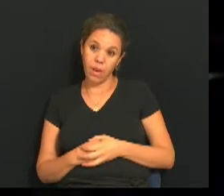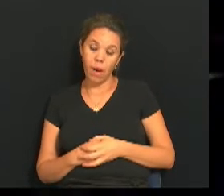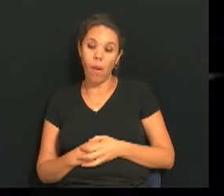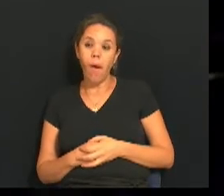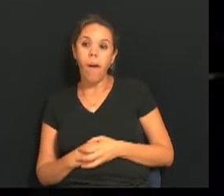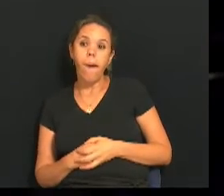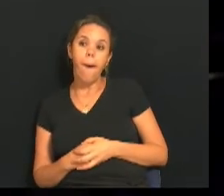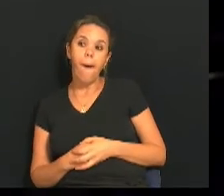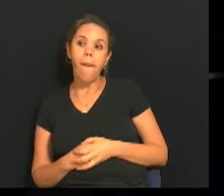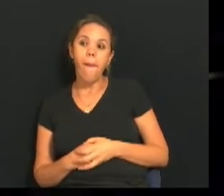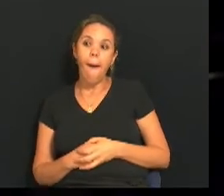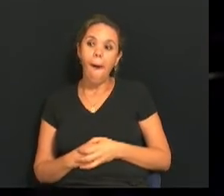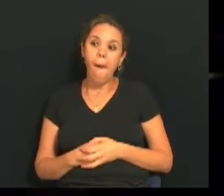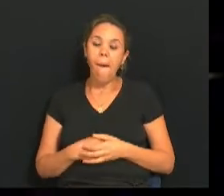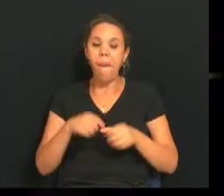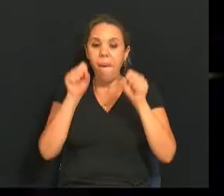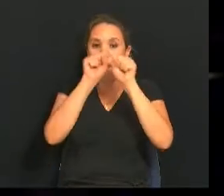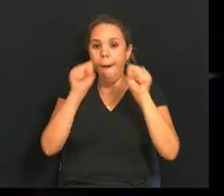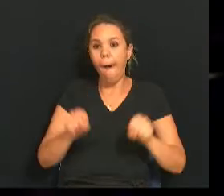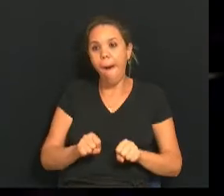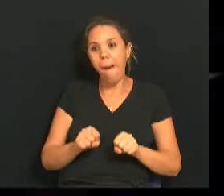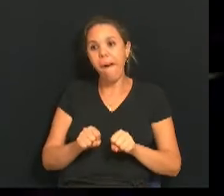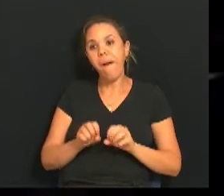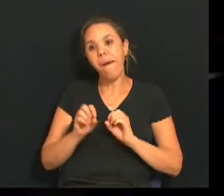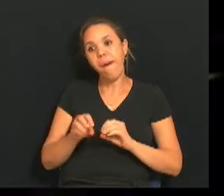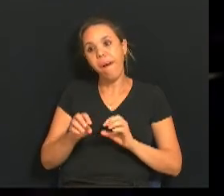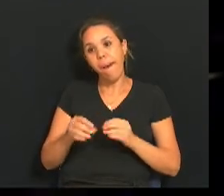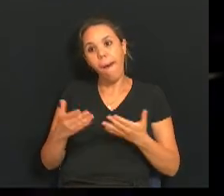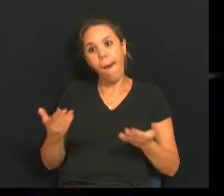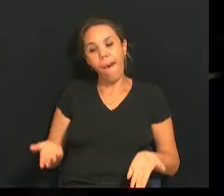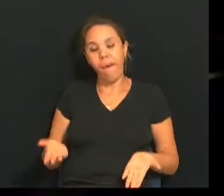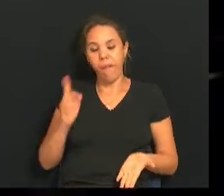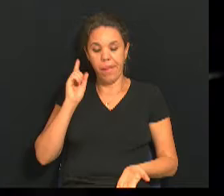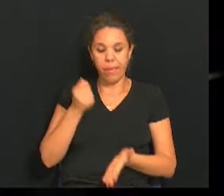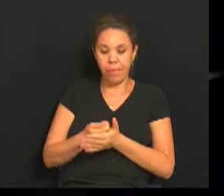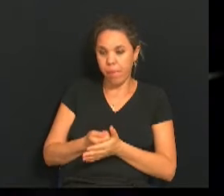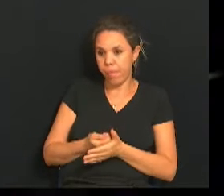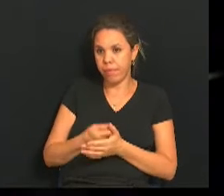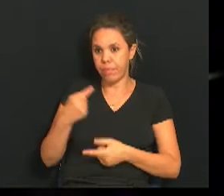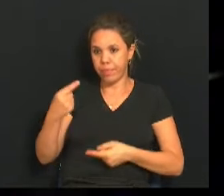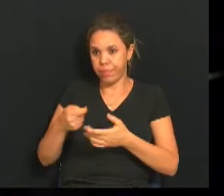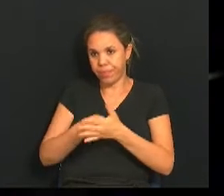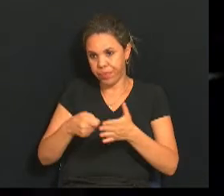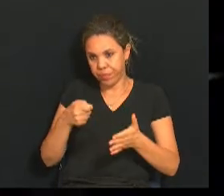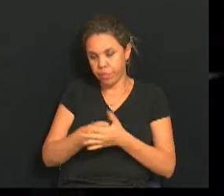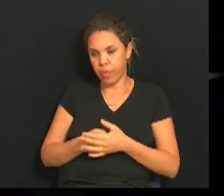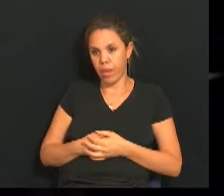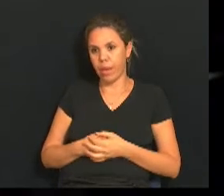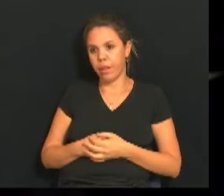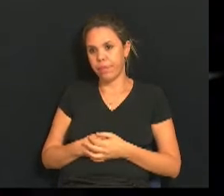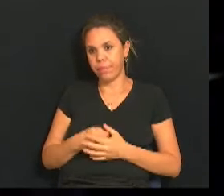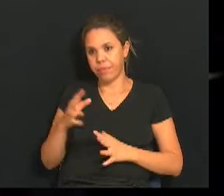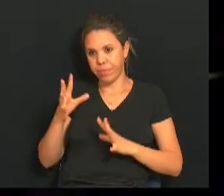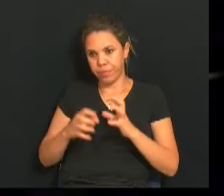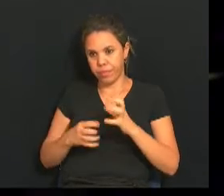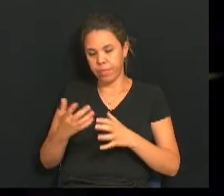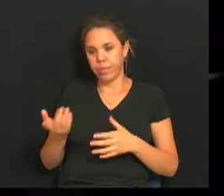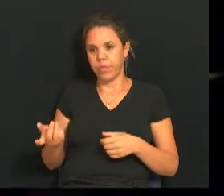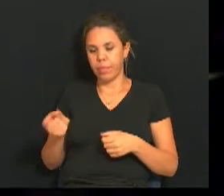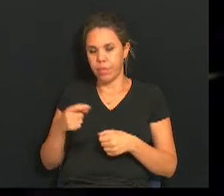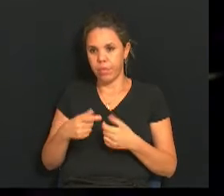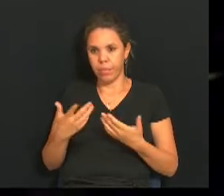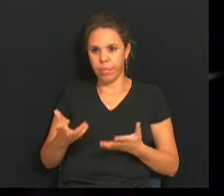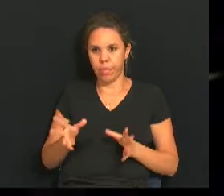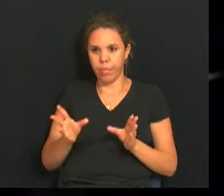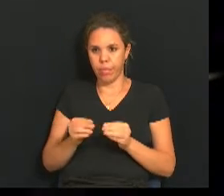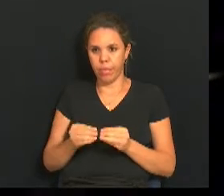o sistema municipal de educação. Não que isso vá garantir, eu acho que é a luta política mesmo, e os embates e os conflitos políticos que vão estar definindo, e